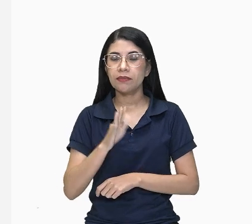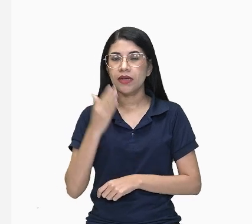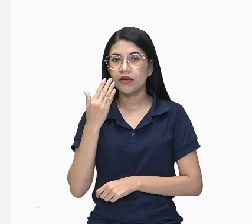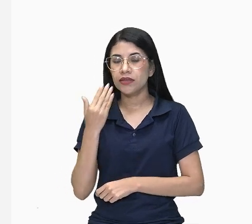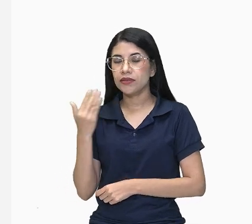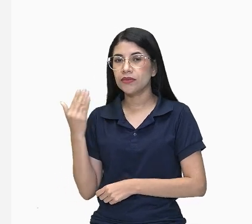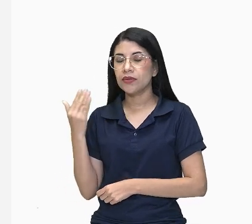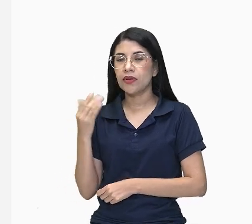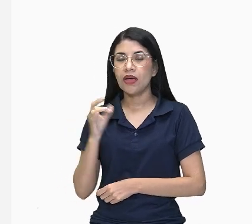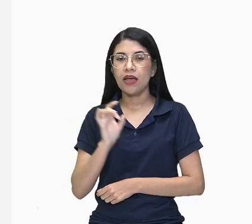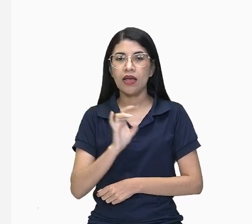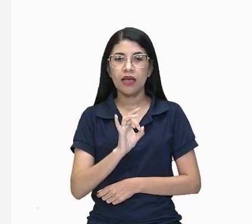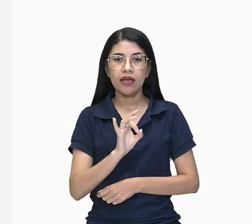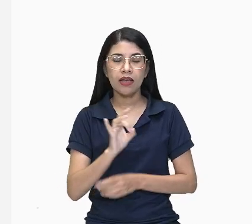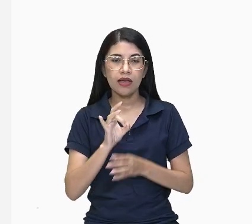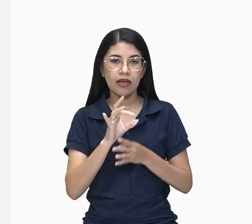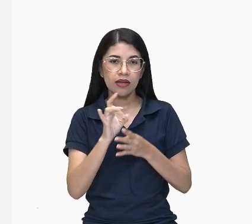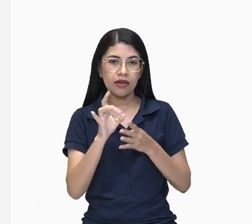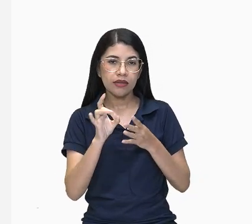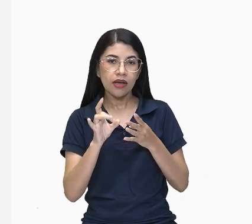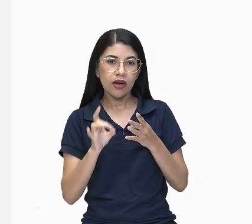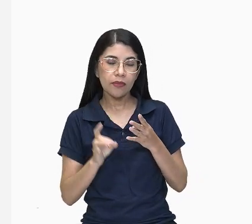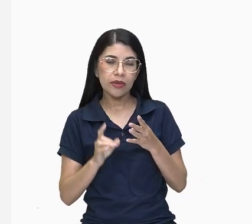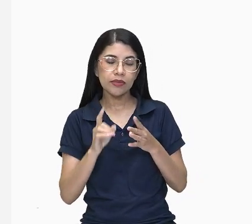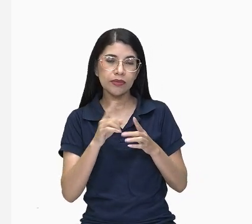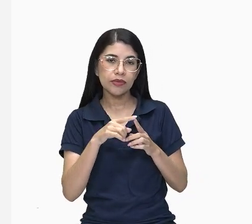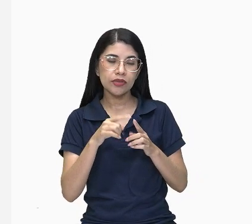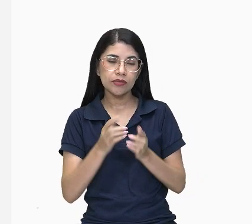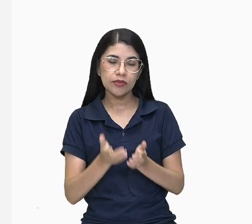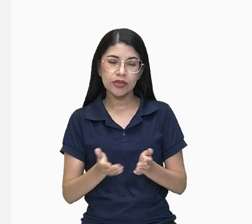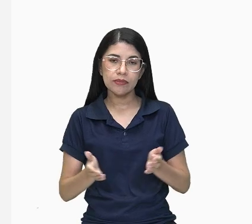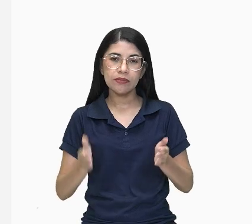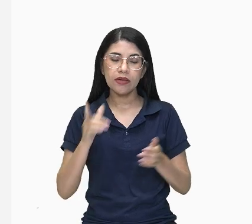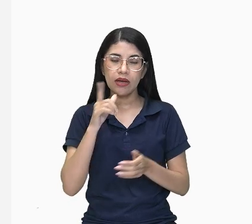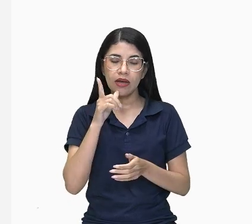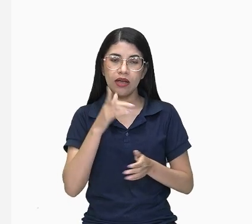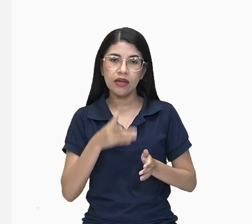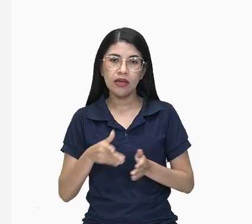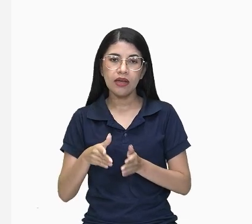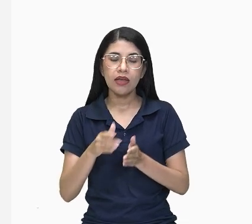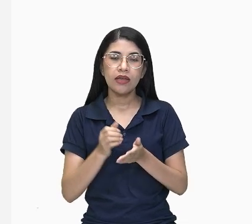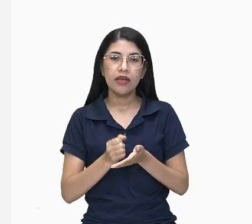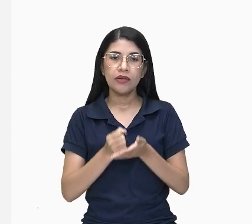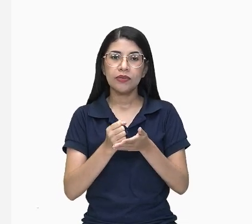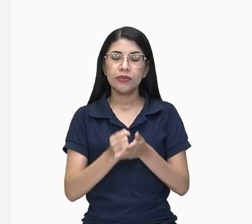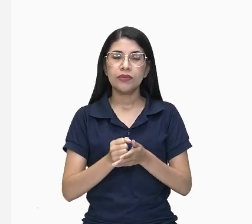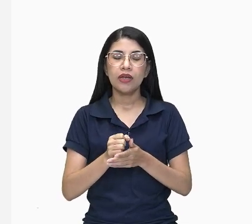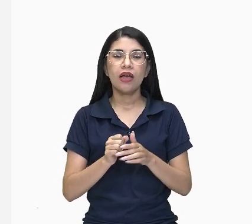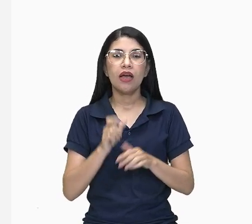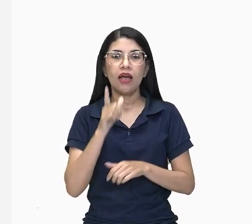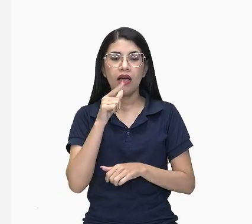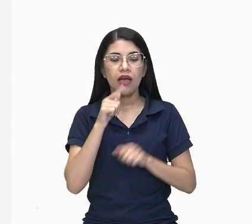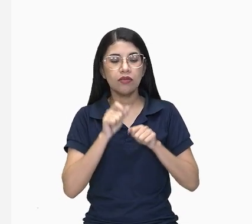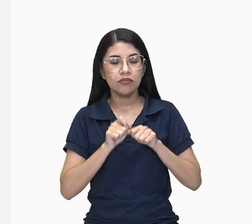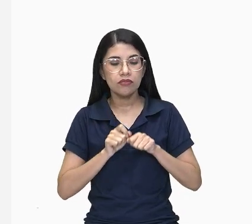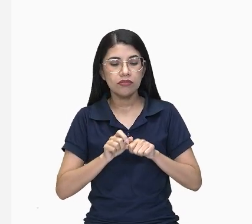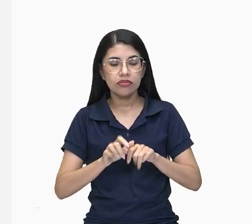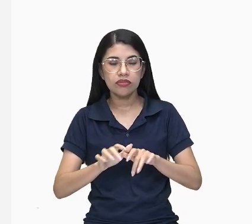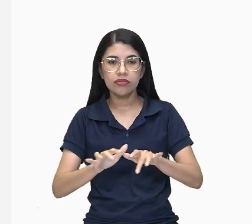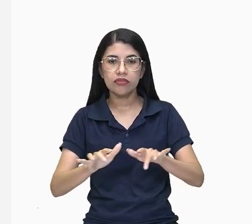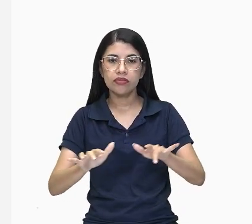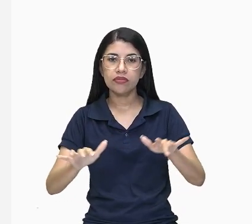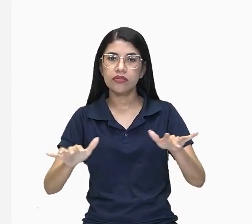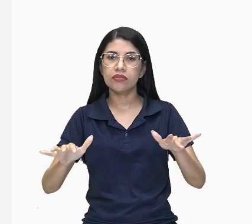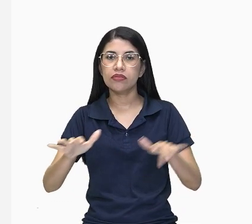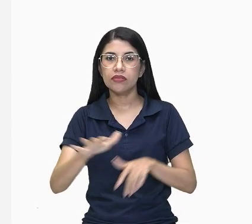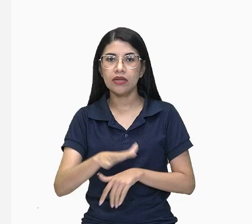uma dessas bacias hidrográficas que contribuem aí para toda essa circulação de água na